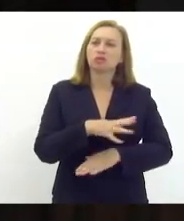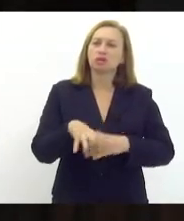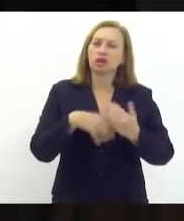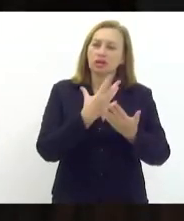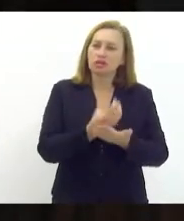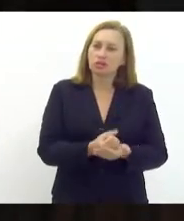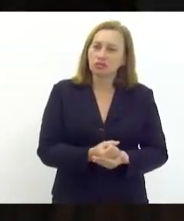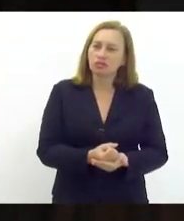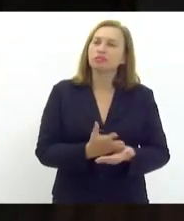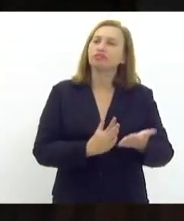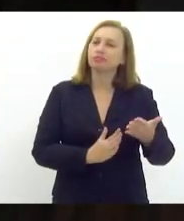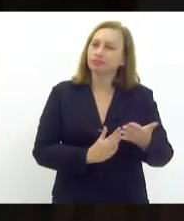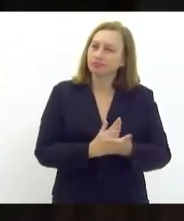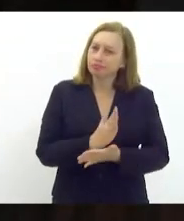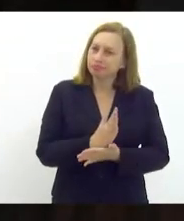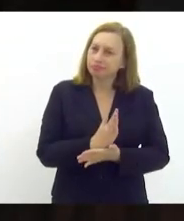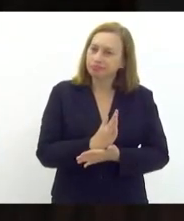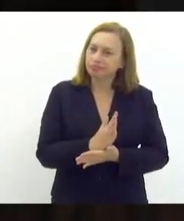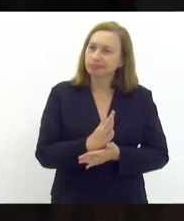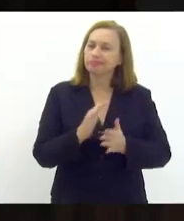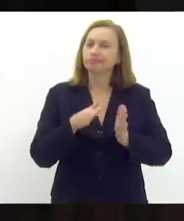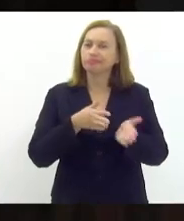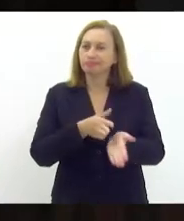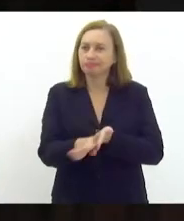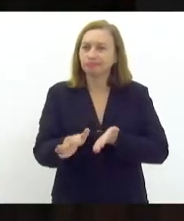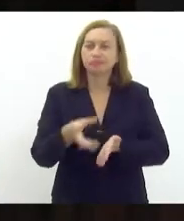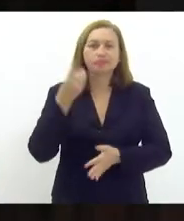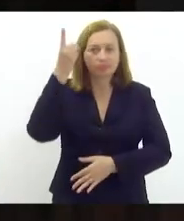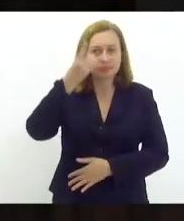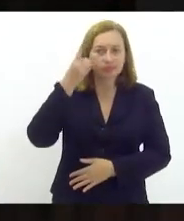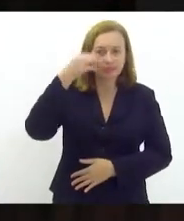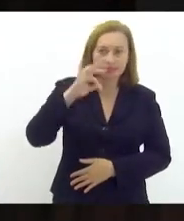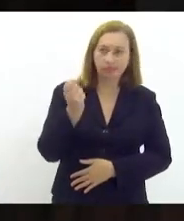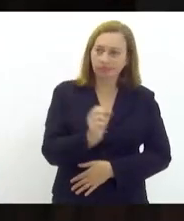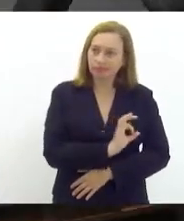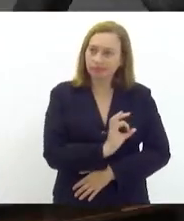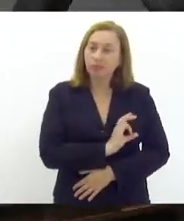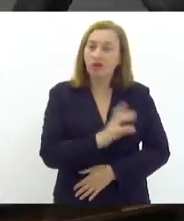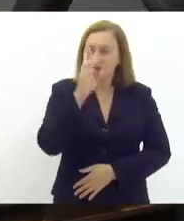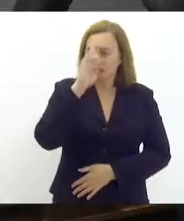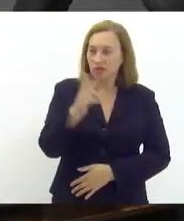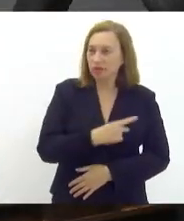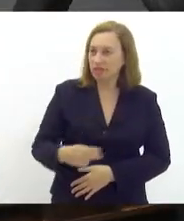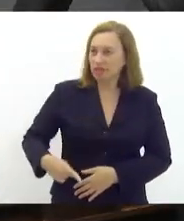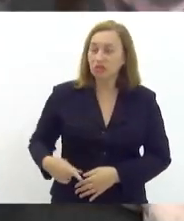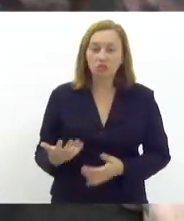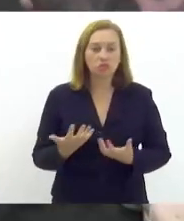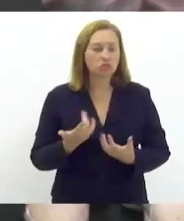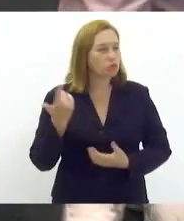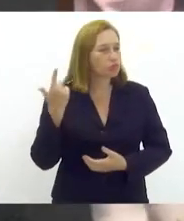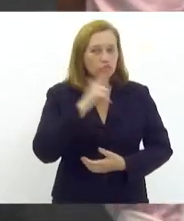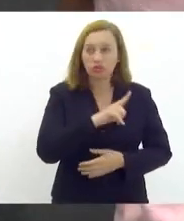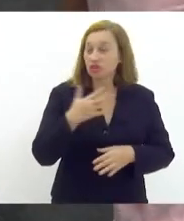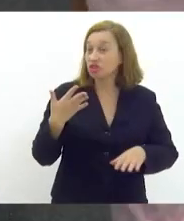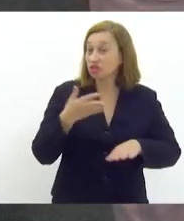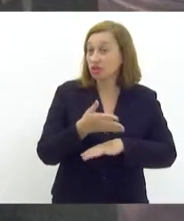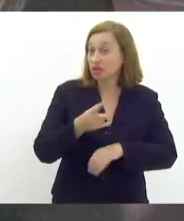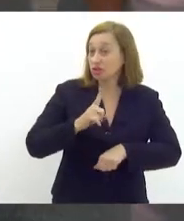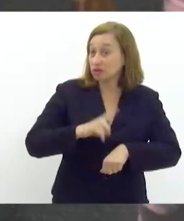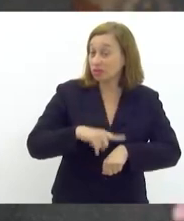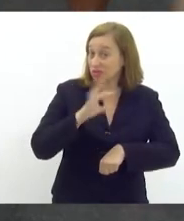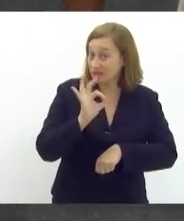Como estão aprovado vai a publicação deputada Marta Rocha Presidente eu não consegui chegar a tempo